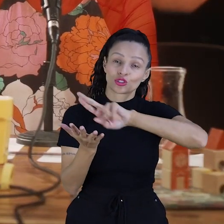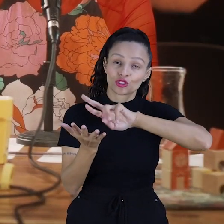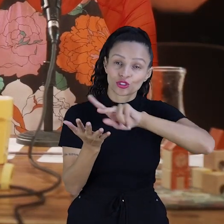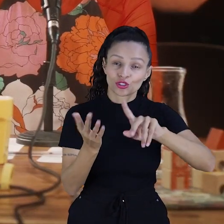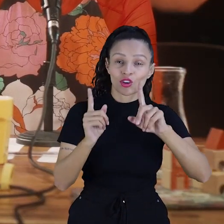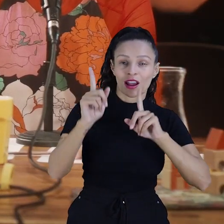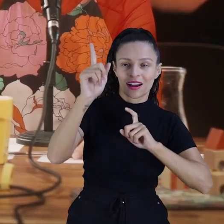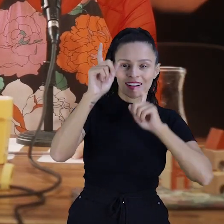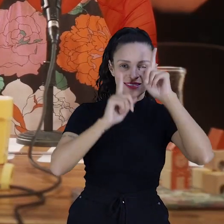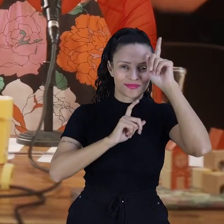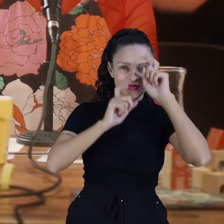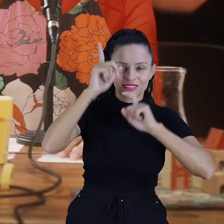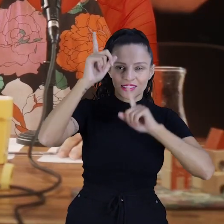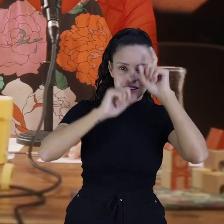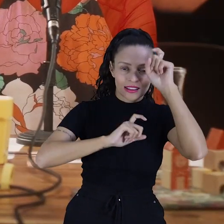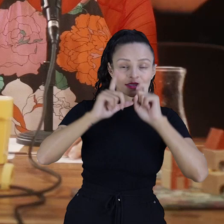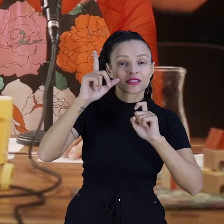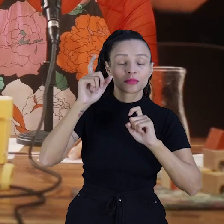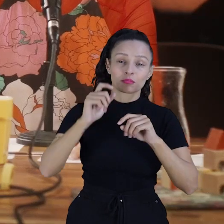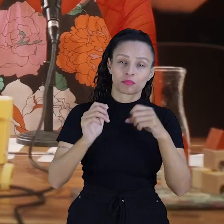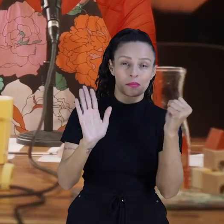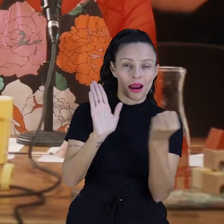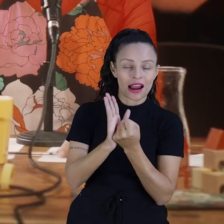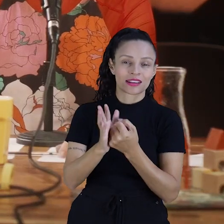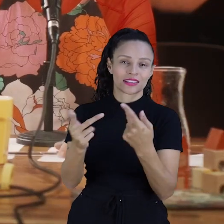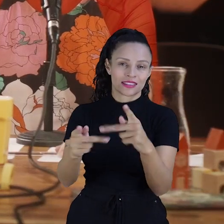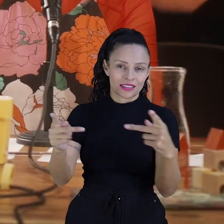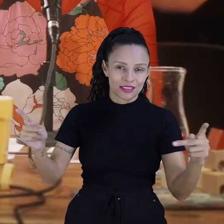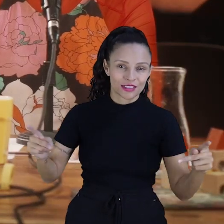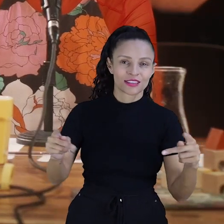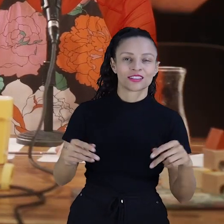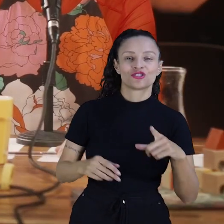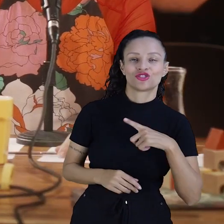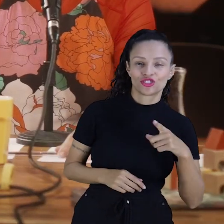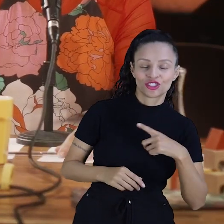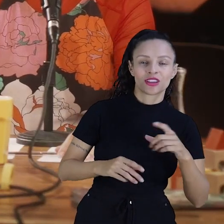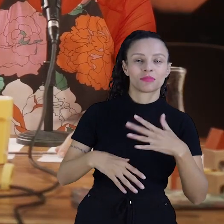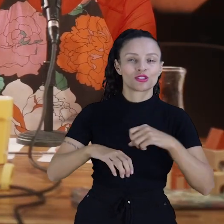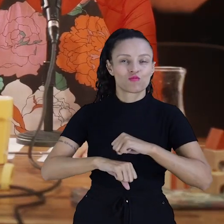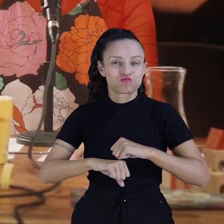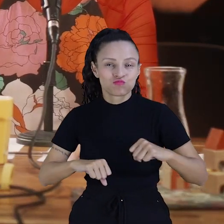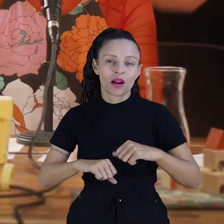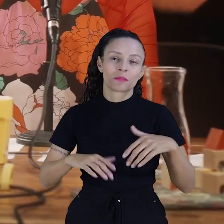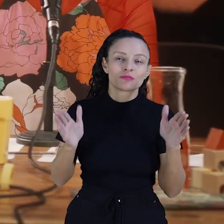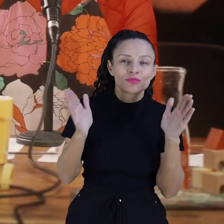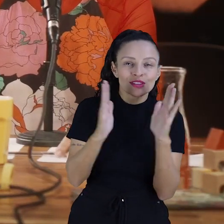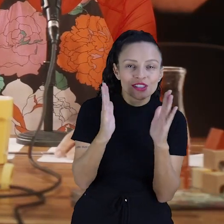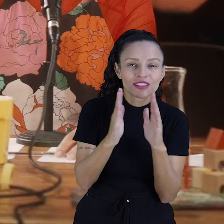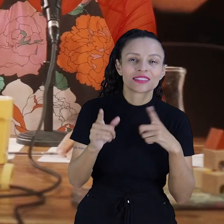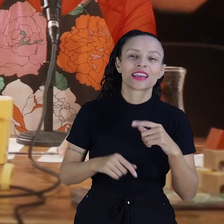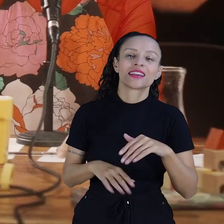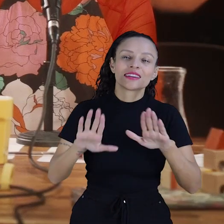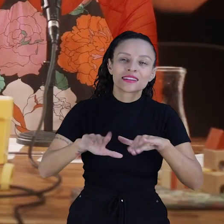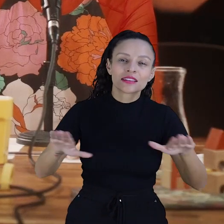múltiplas caretas de Carmen Miranda, cada um colocando a sua própria marca, porque daí tinha a Carmen mais gorduchinha, a Carmen bem pequenininha,